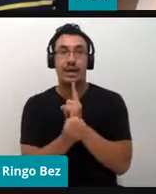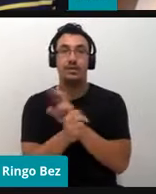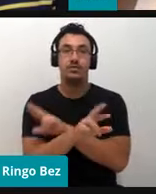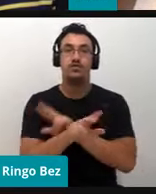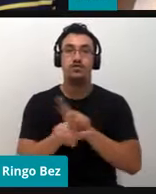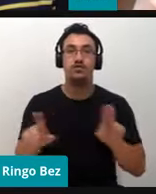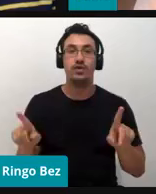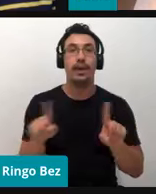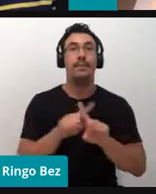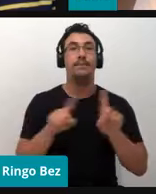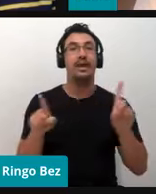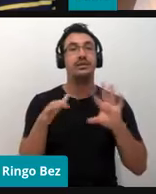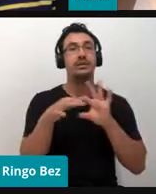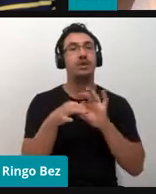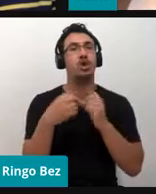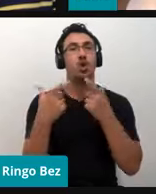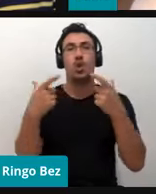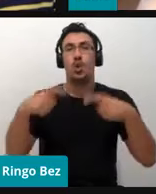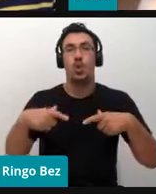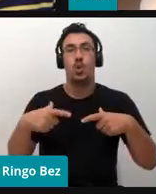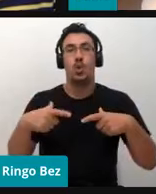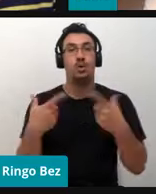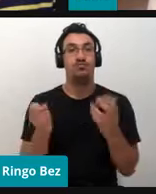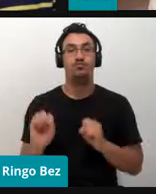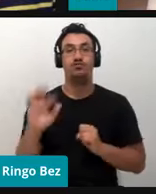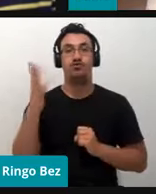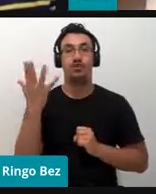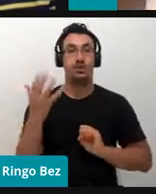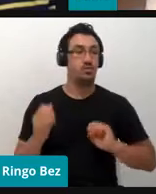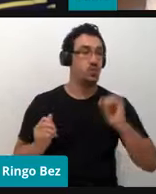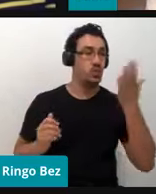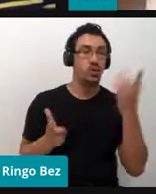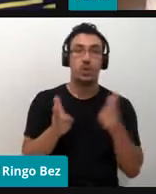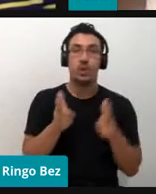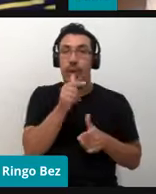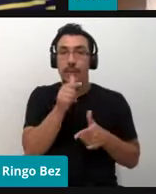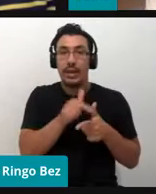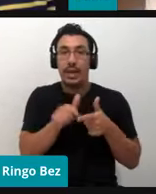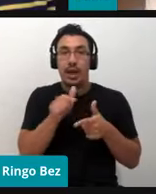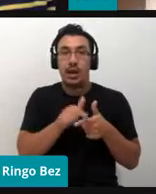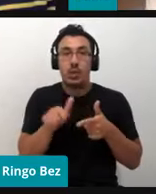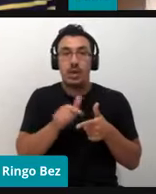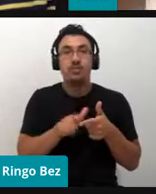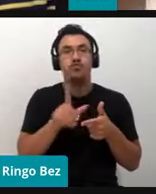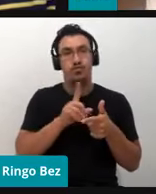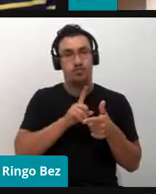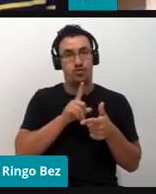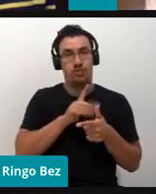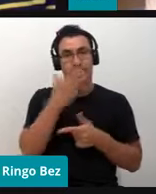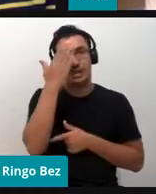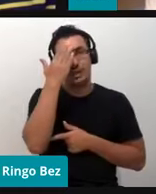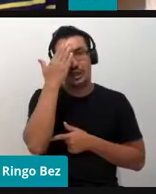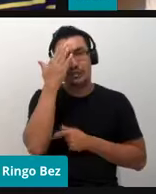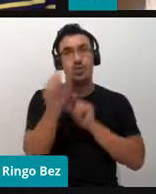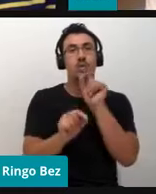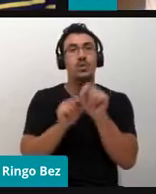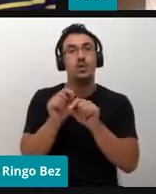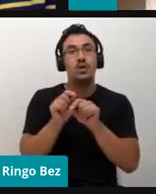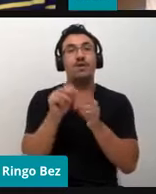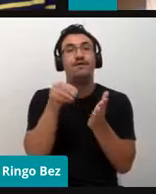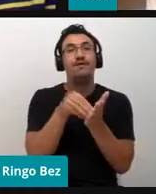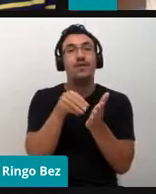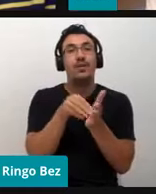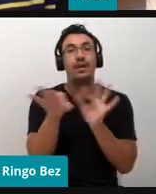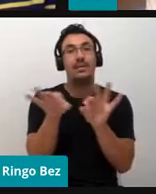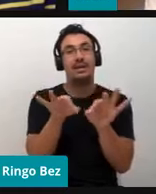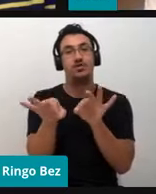estão interligados pelas suas causas. A crise hídrica é uma consequência clara da falta de